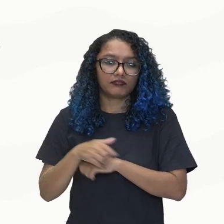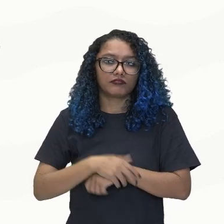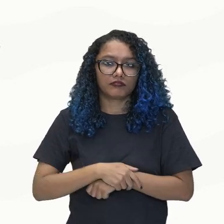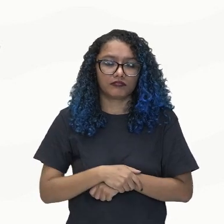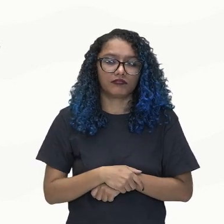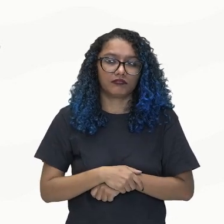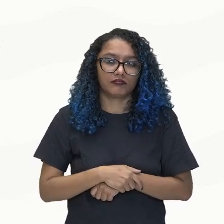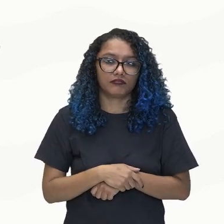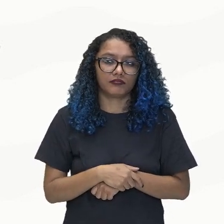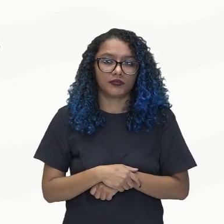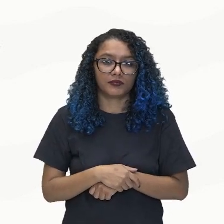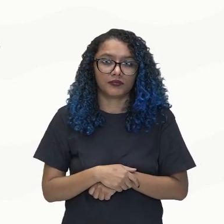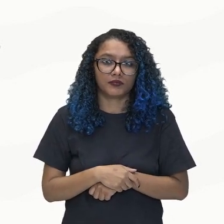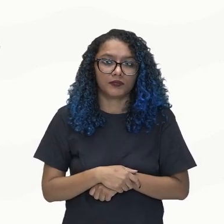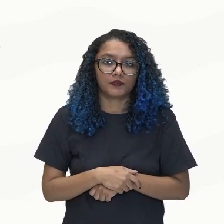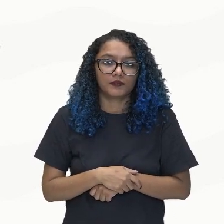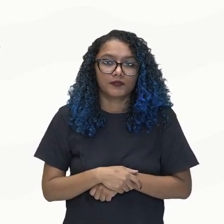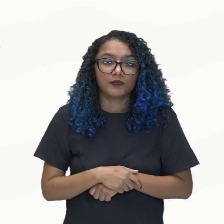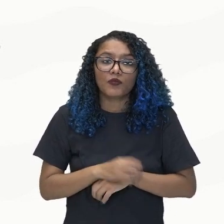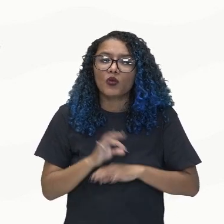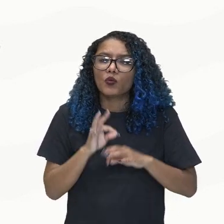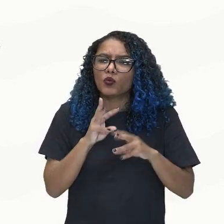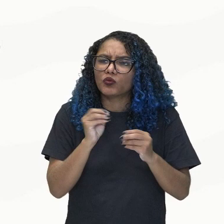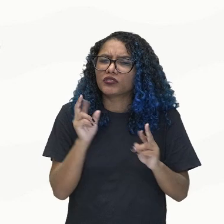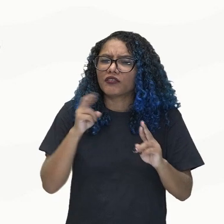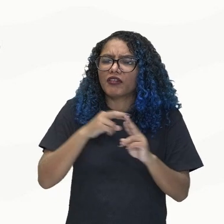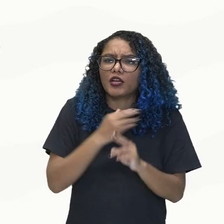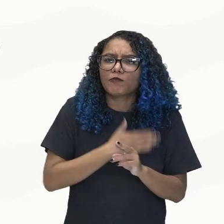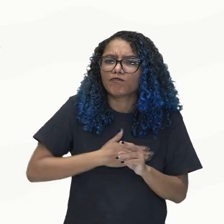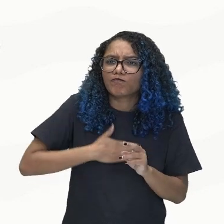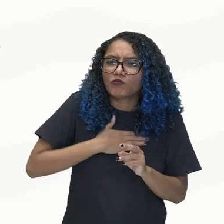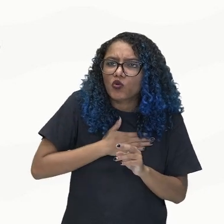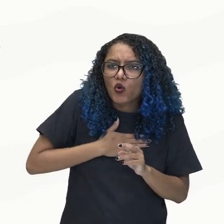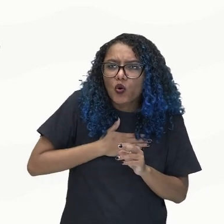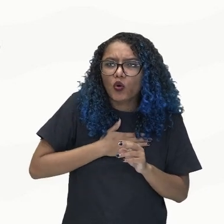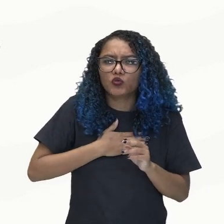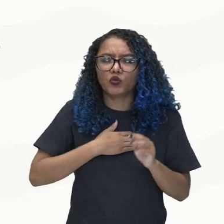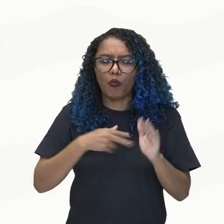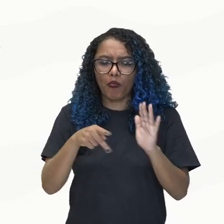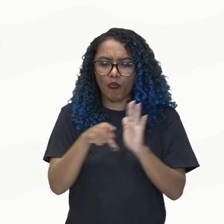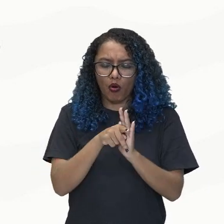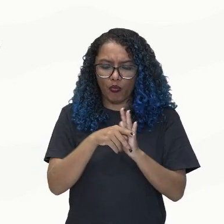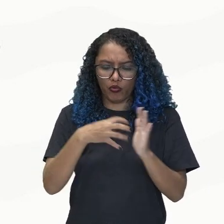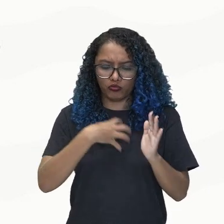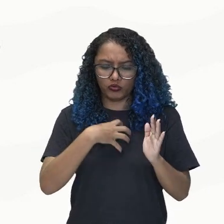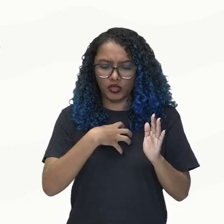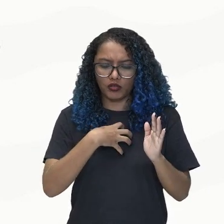envolve os nossos gostos, tudo aquilo que é particular da nossa